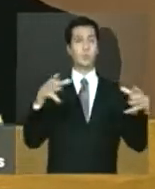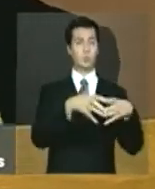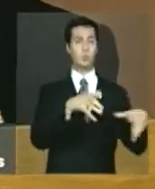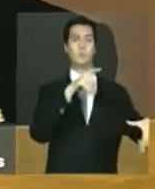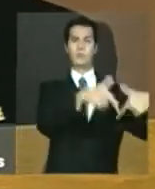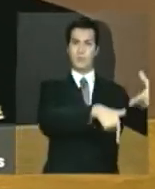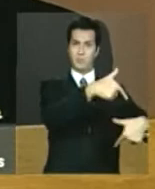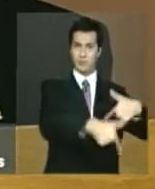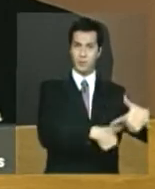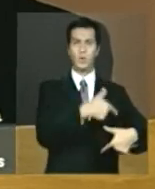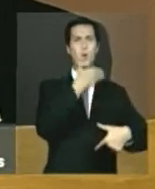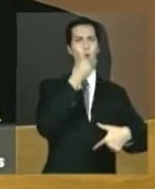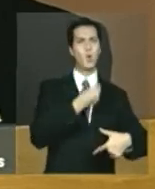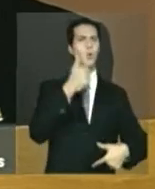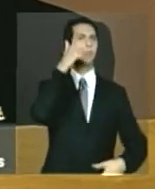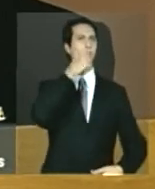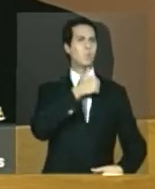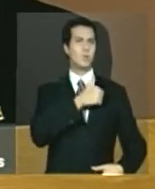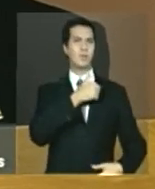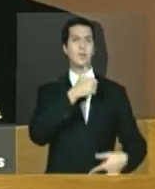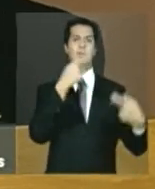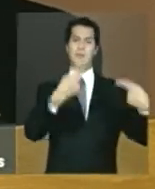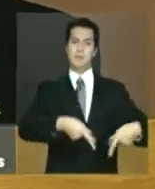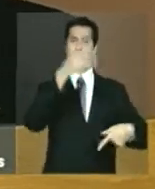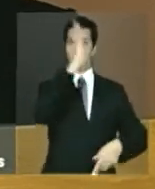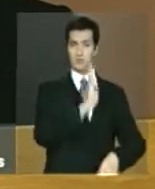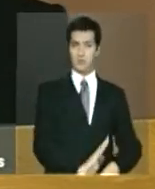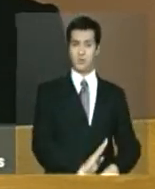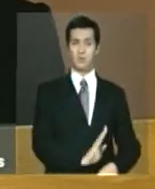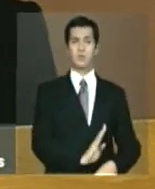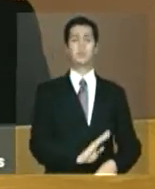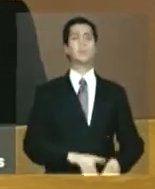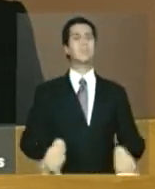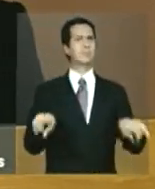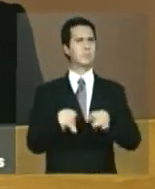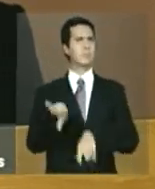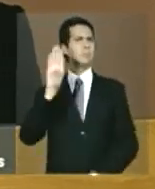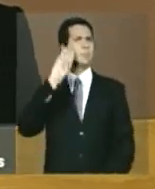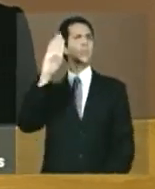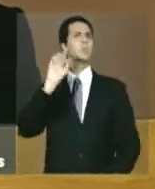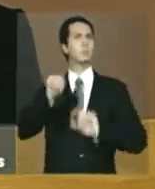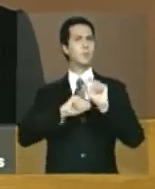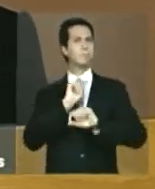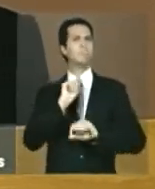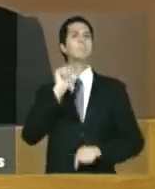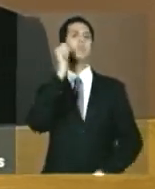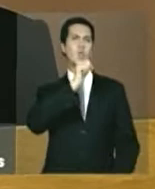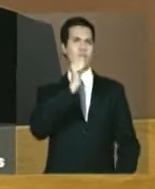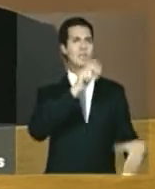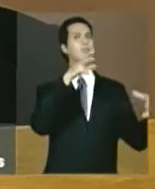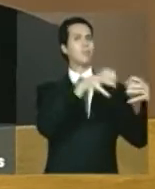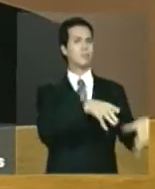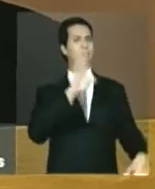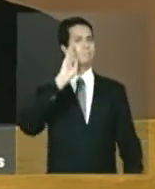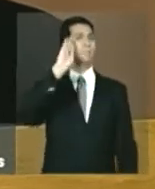trabalhadora homens e mulheres desse país e sobretudo à mulheres